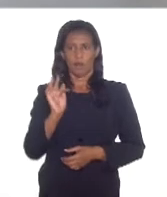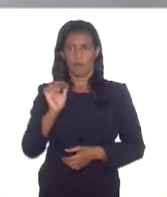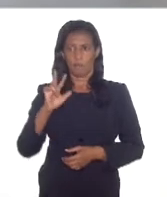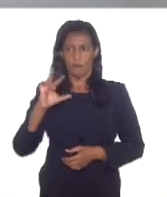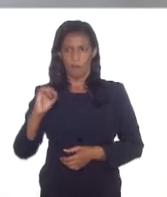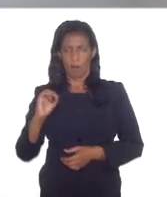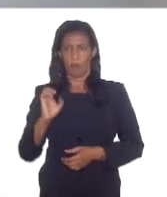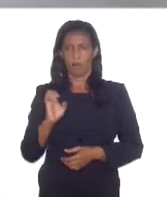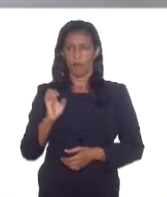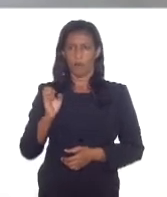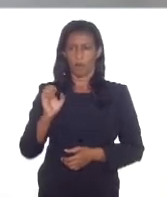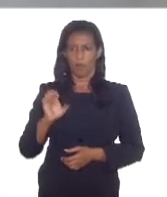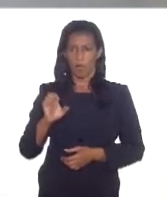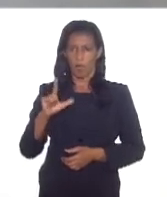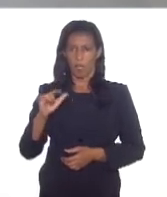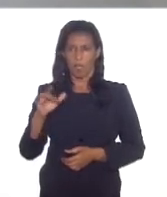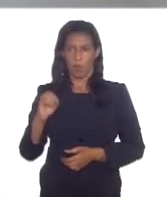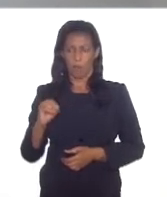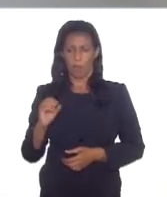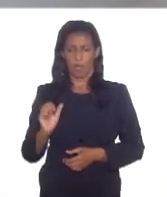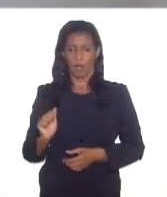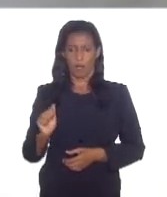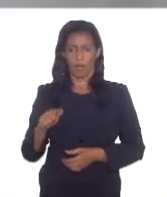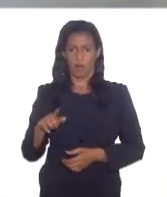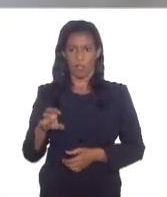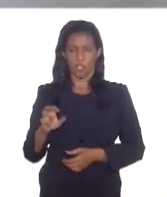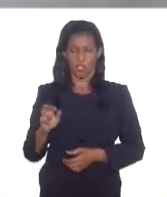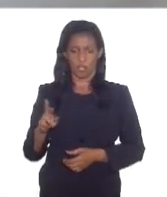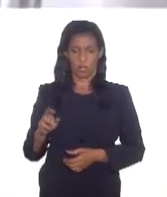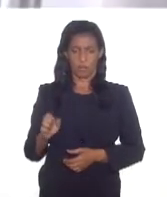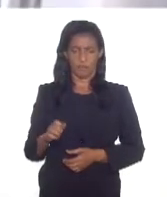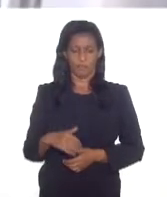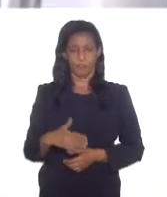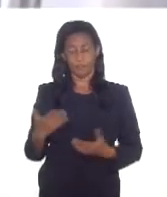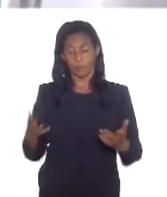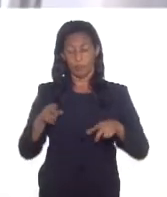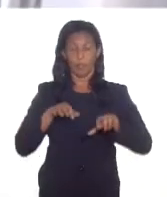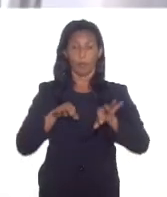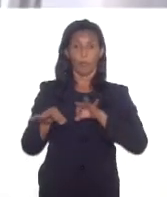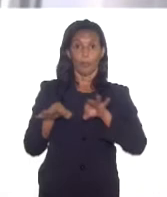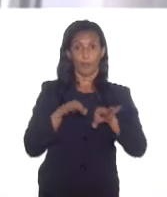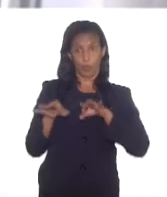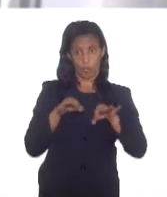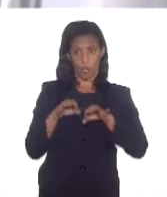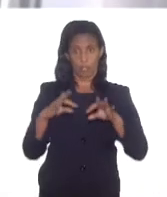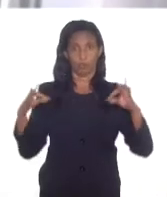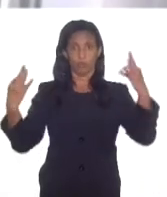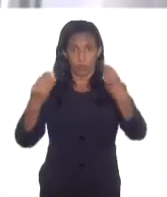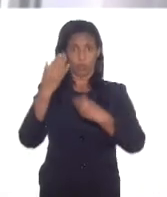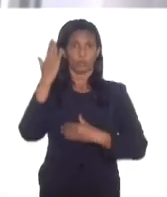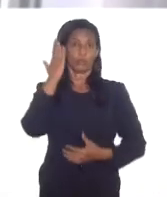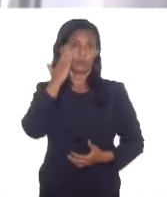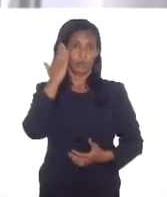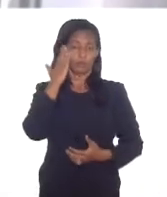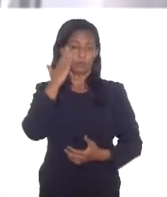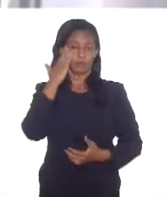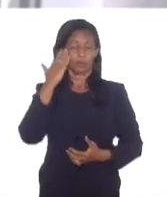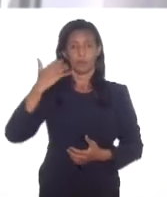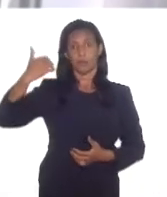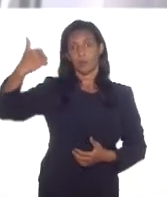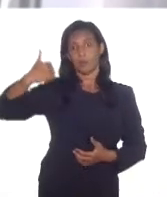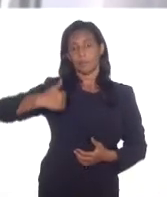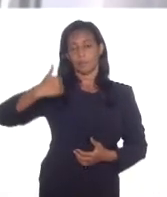Eliomar, Alexandre e Rodrigo. Presidente, o projeto, como todos sabemos aqui, ele